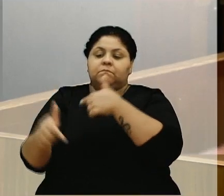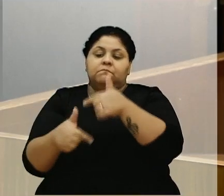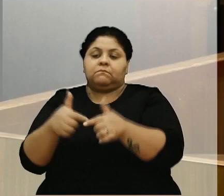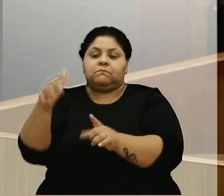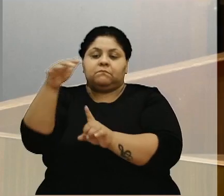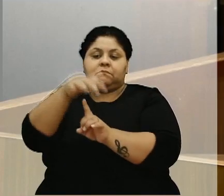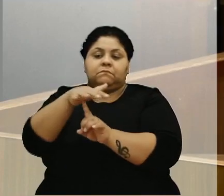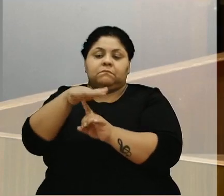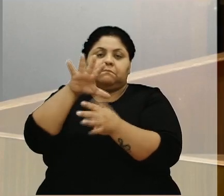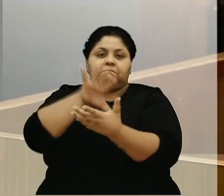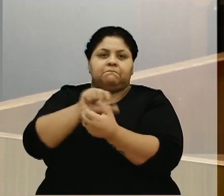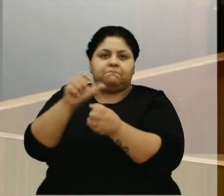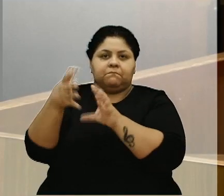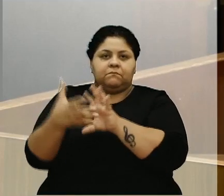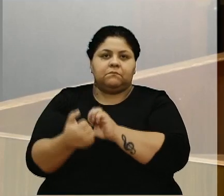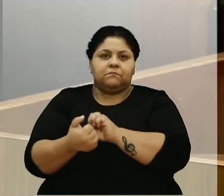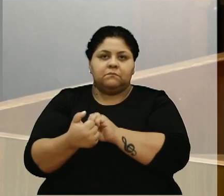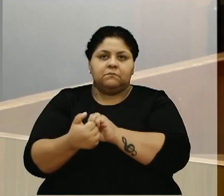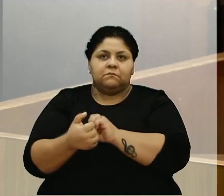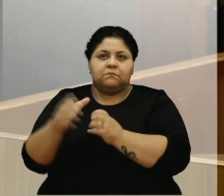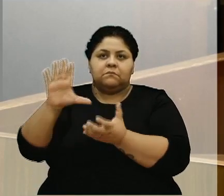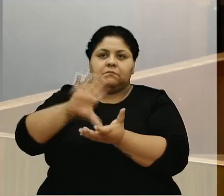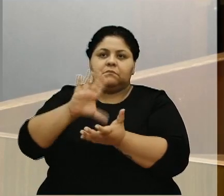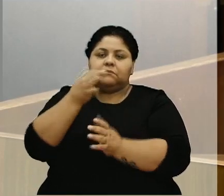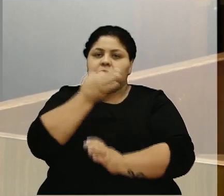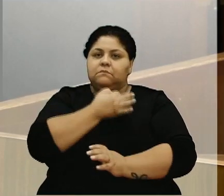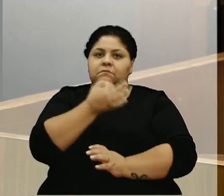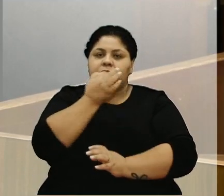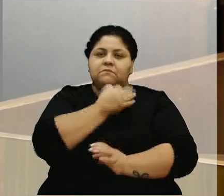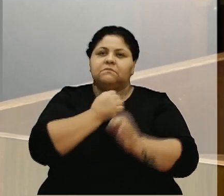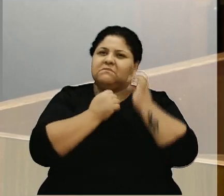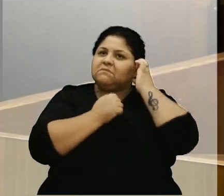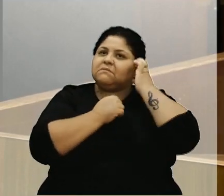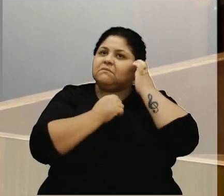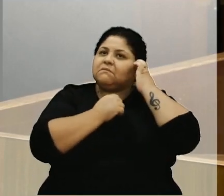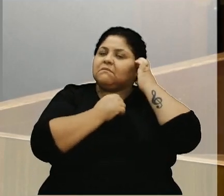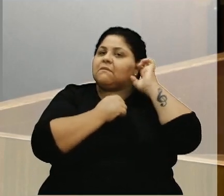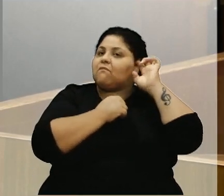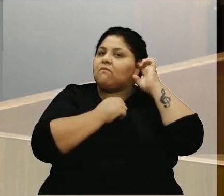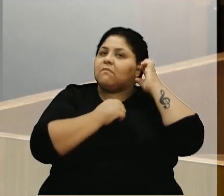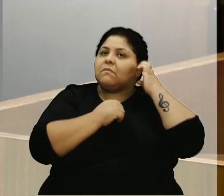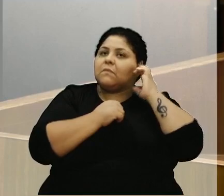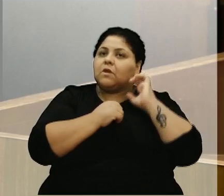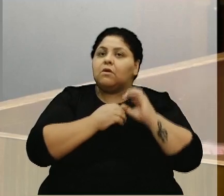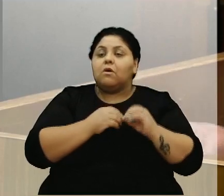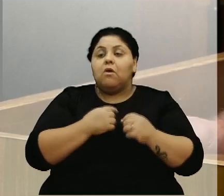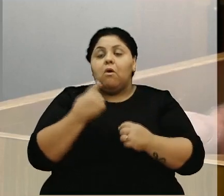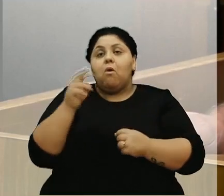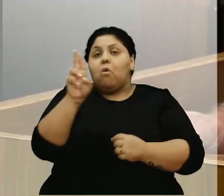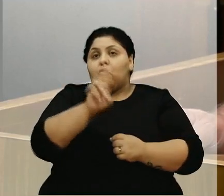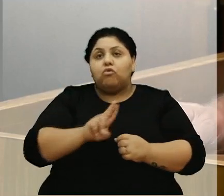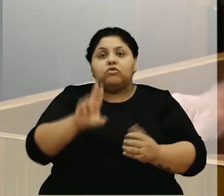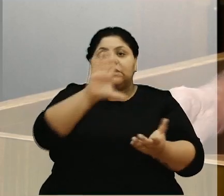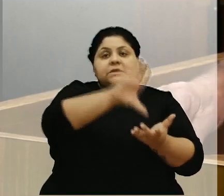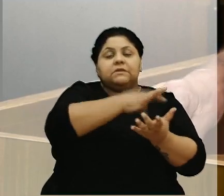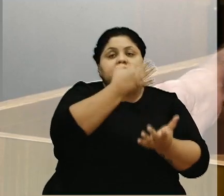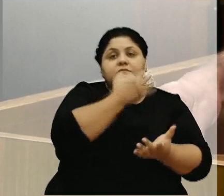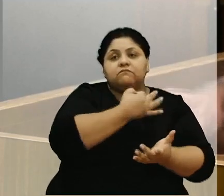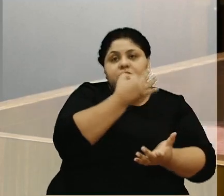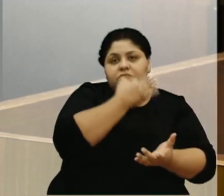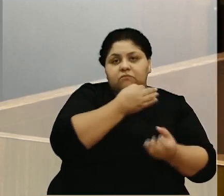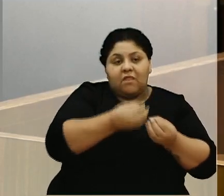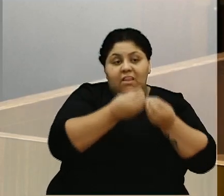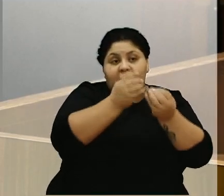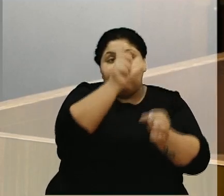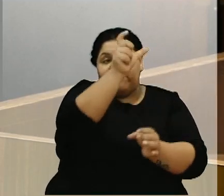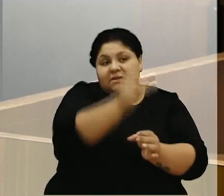de artesanato aí nas praças de Caxias do Sul. Uma que ocupar as praças de Caxias do Sul é muito importante, levar essas